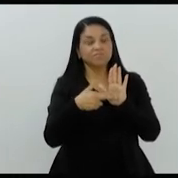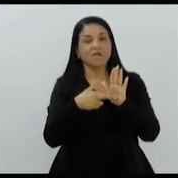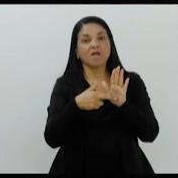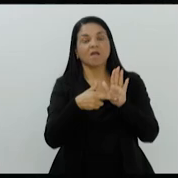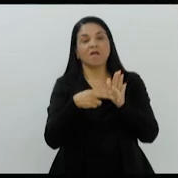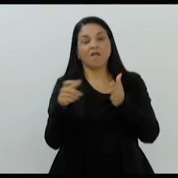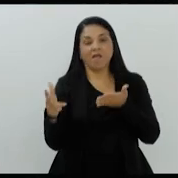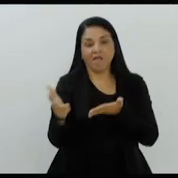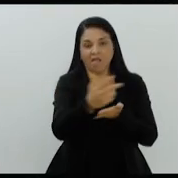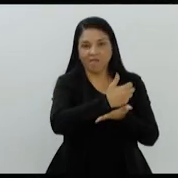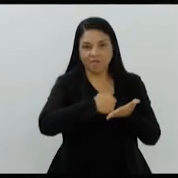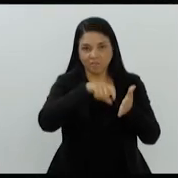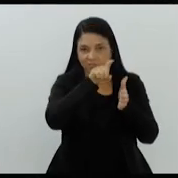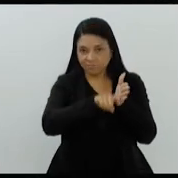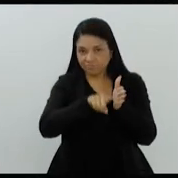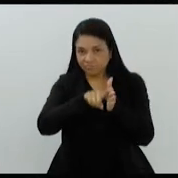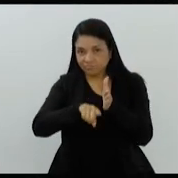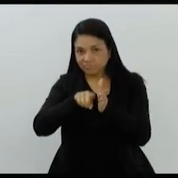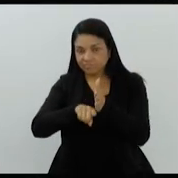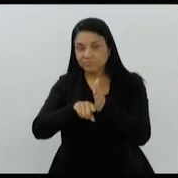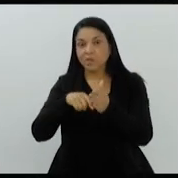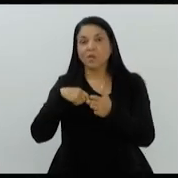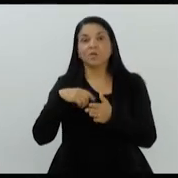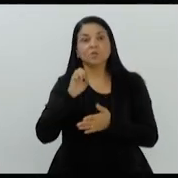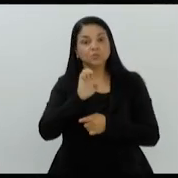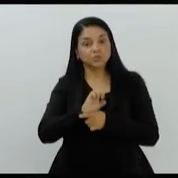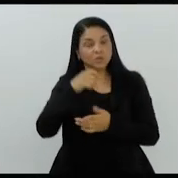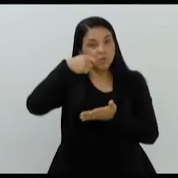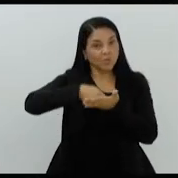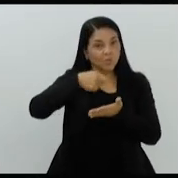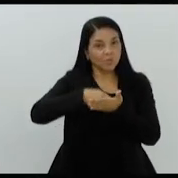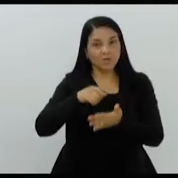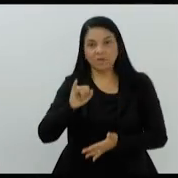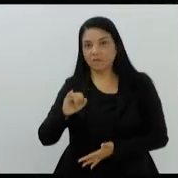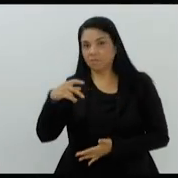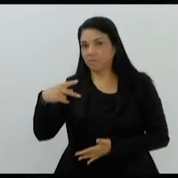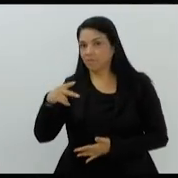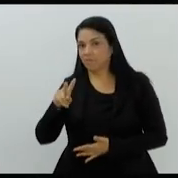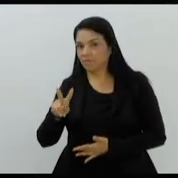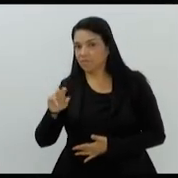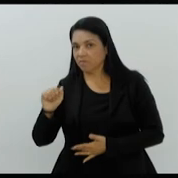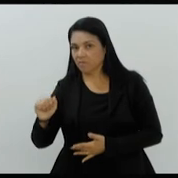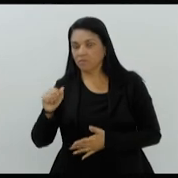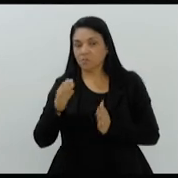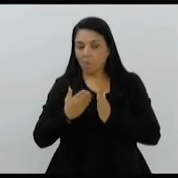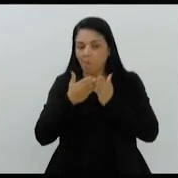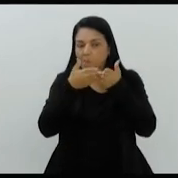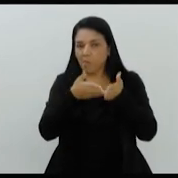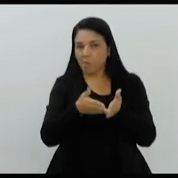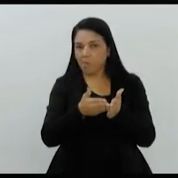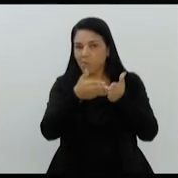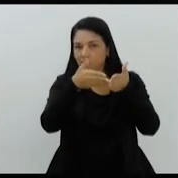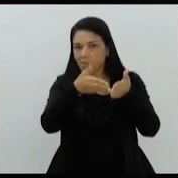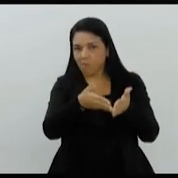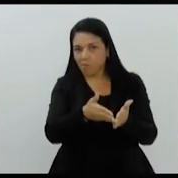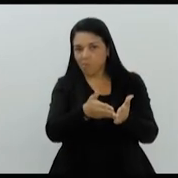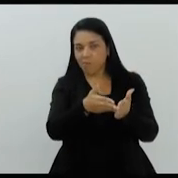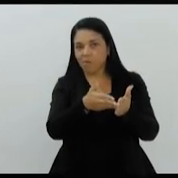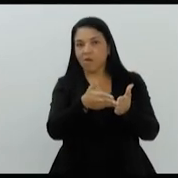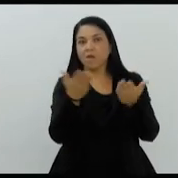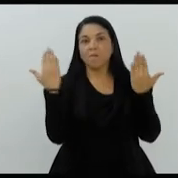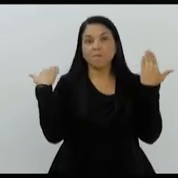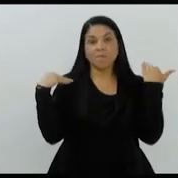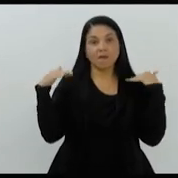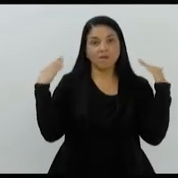tributária para que o Estado cobrasse IPVA sobre embarcações de